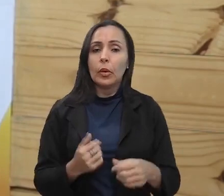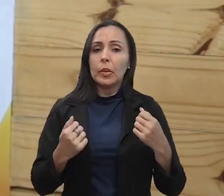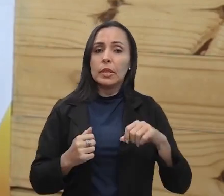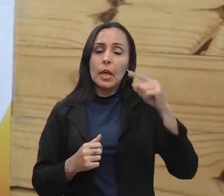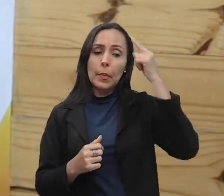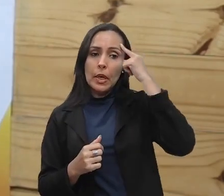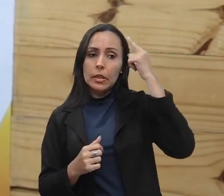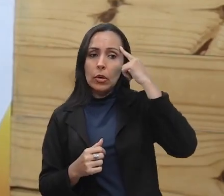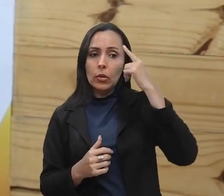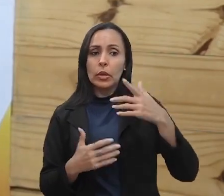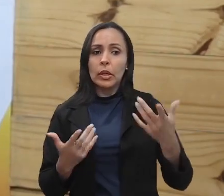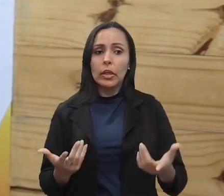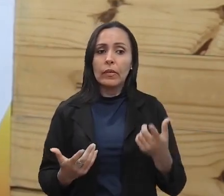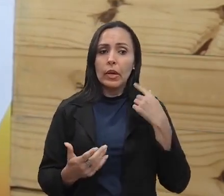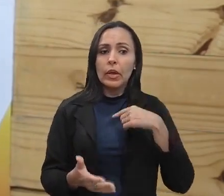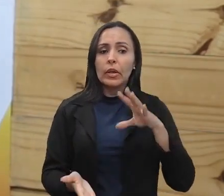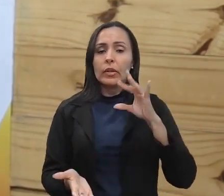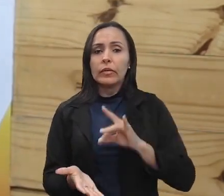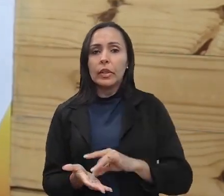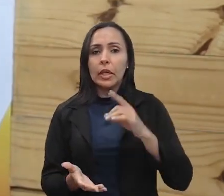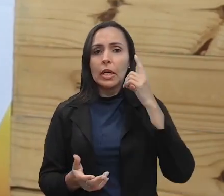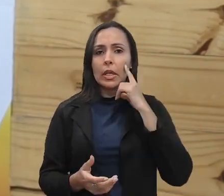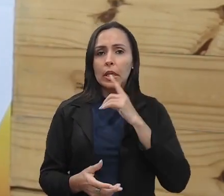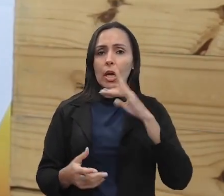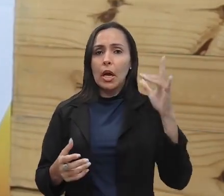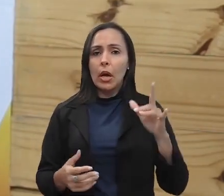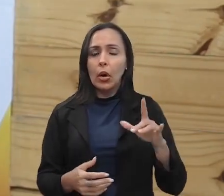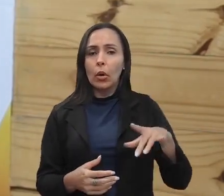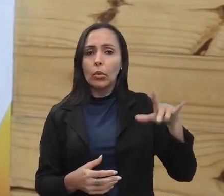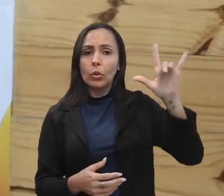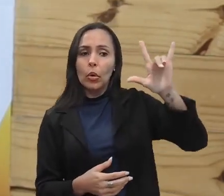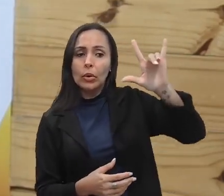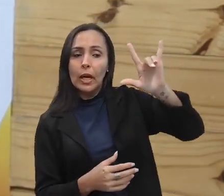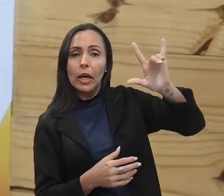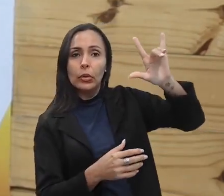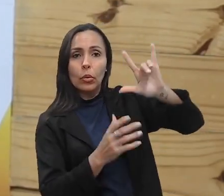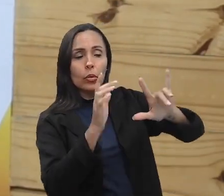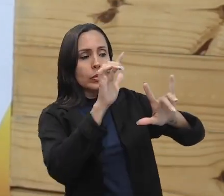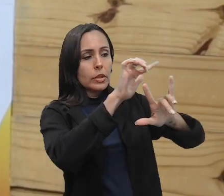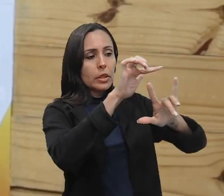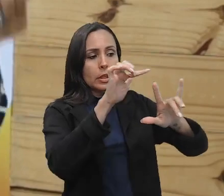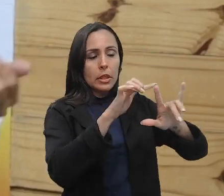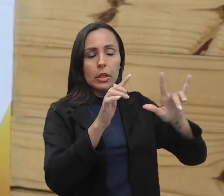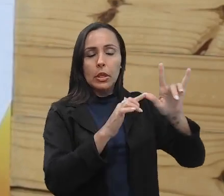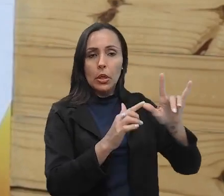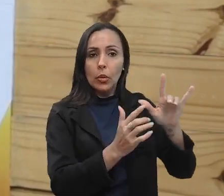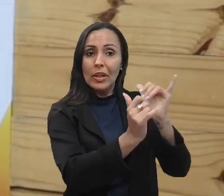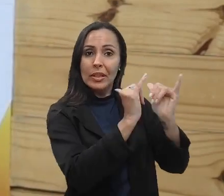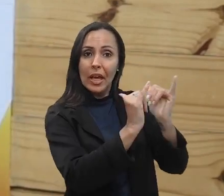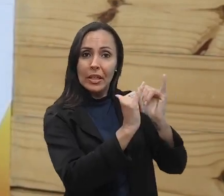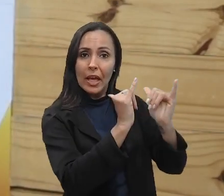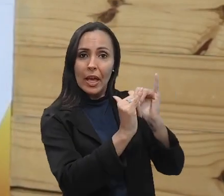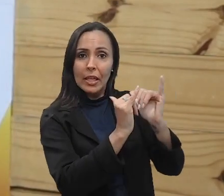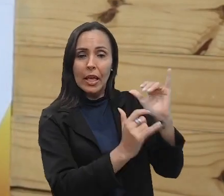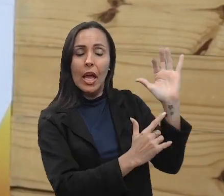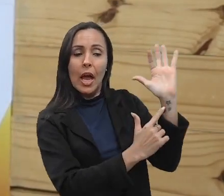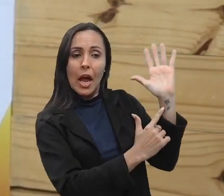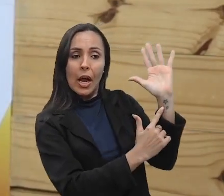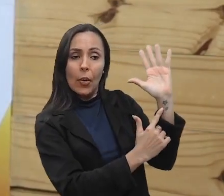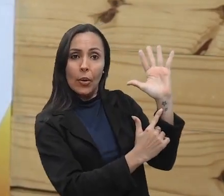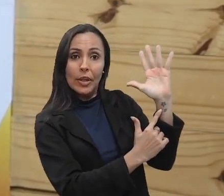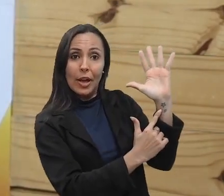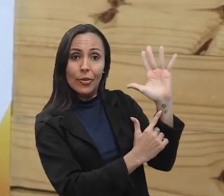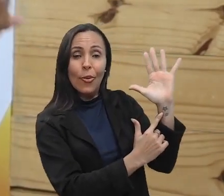onde é que vai ficar aí, né, o roteador, onde é que vai ficar aí, né, a minha televisão, o meu computador, como é que vai ser